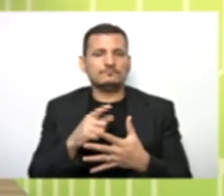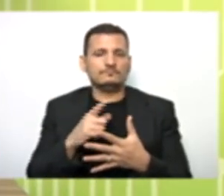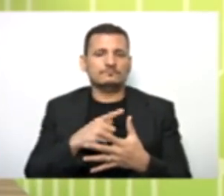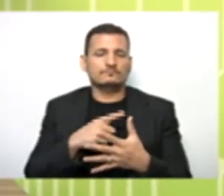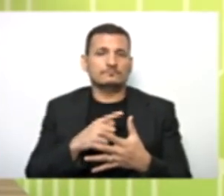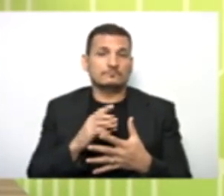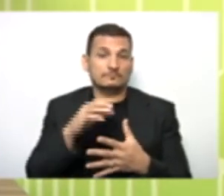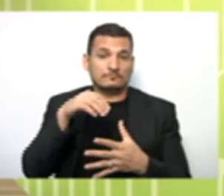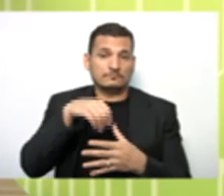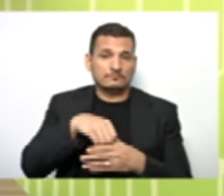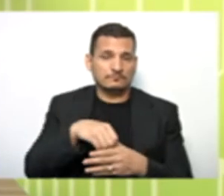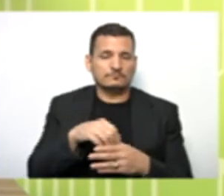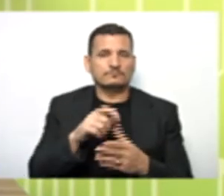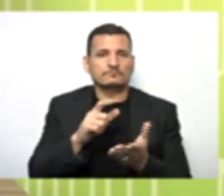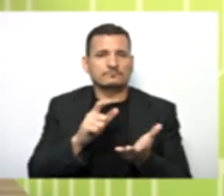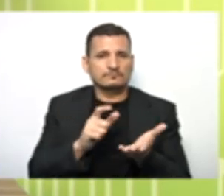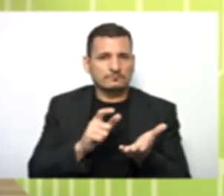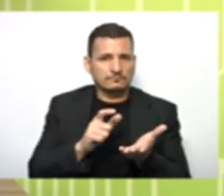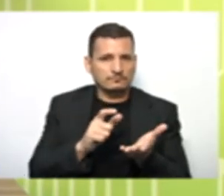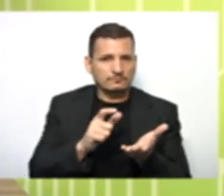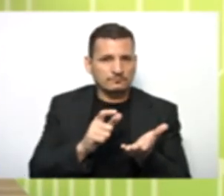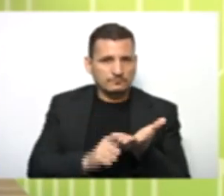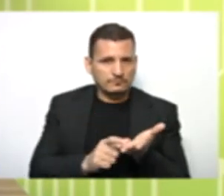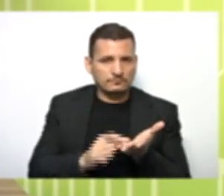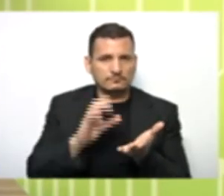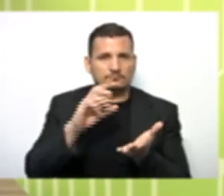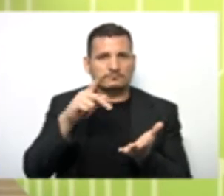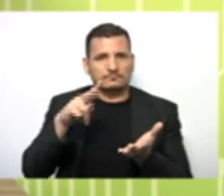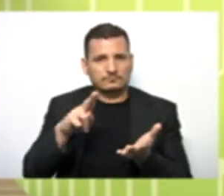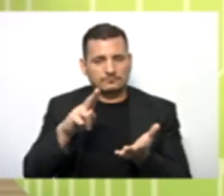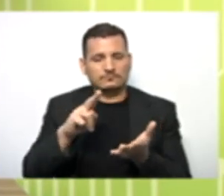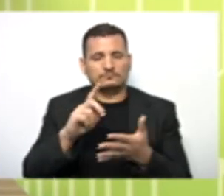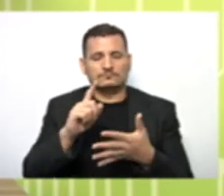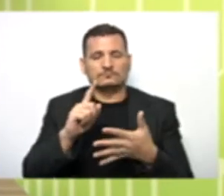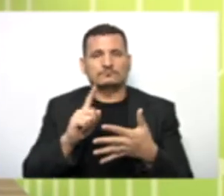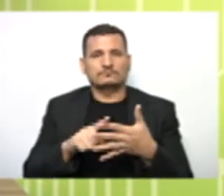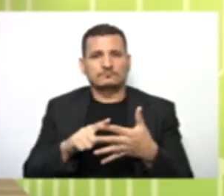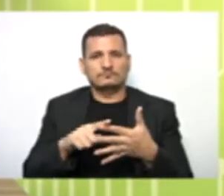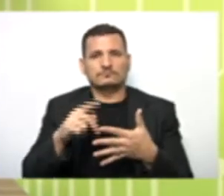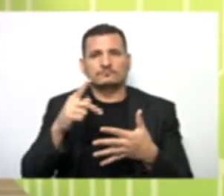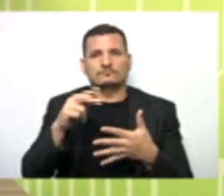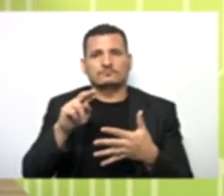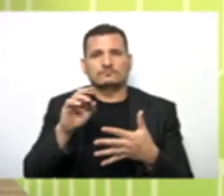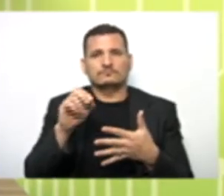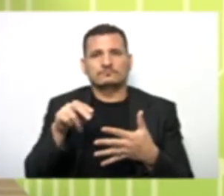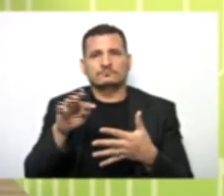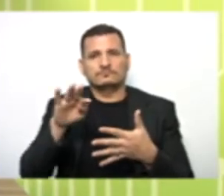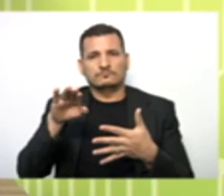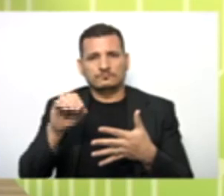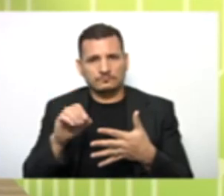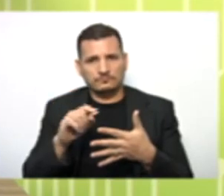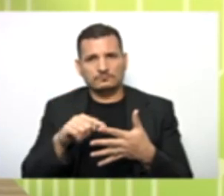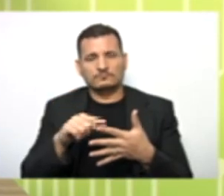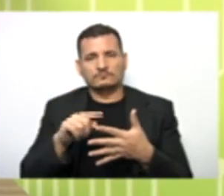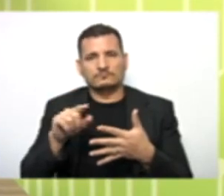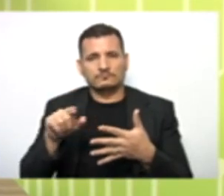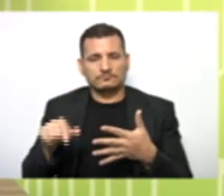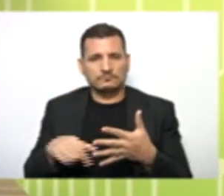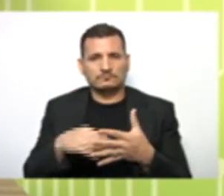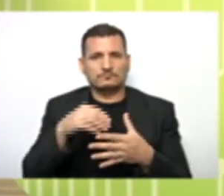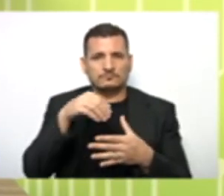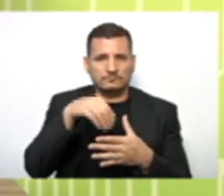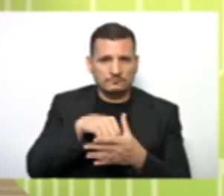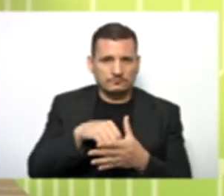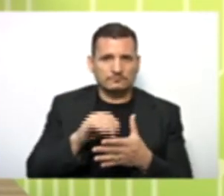na memória RAM. O pronto, ele entrou na fila de execução do processador.